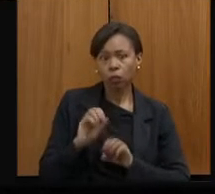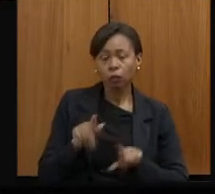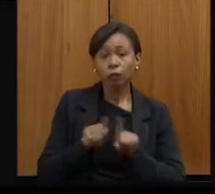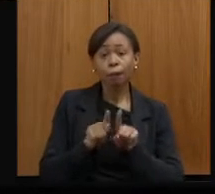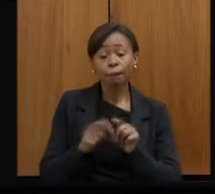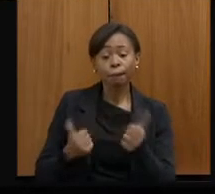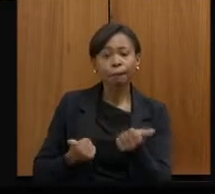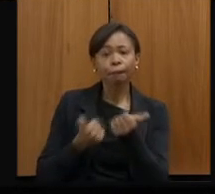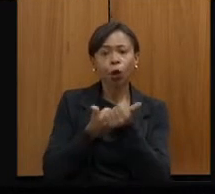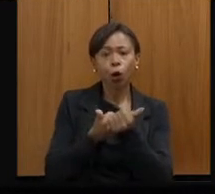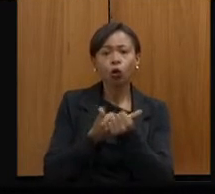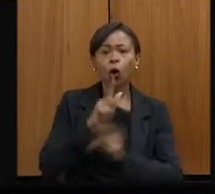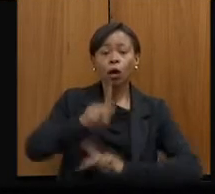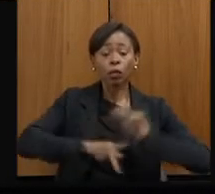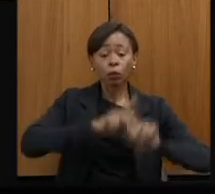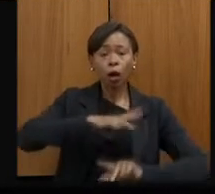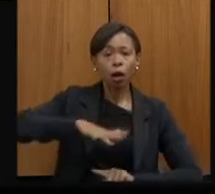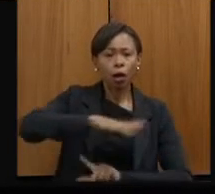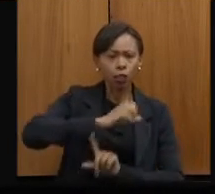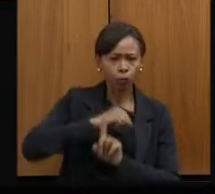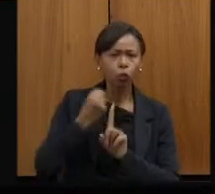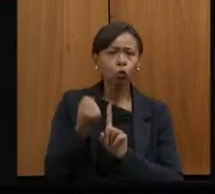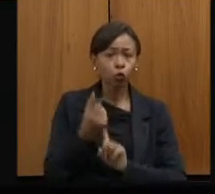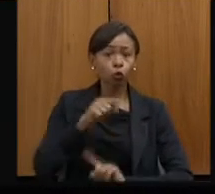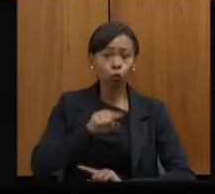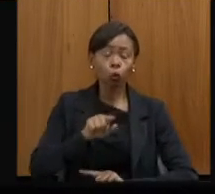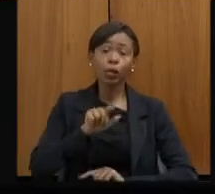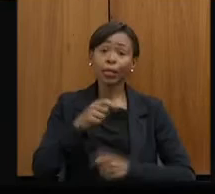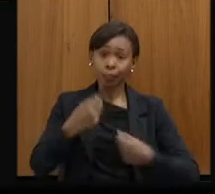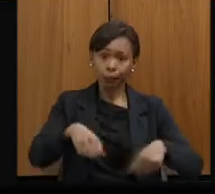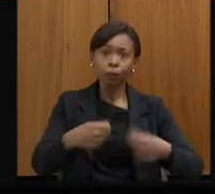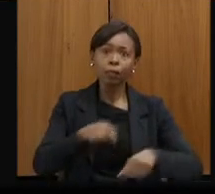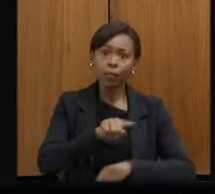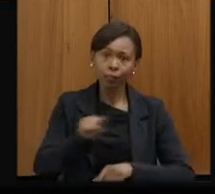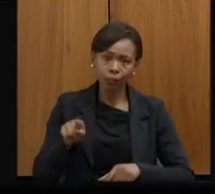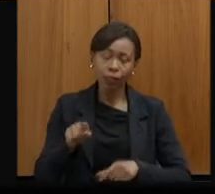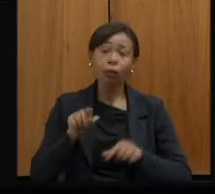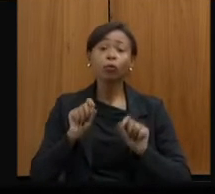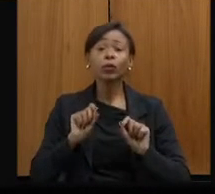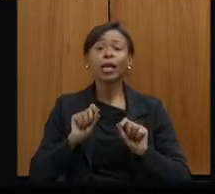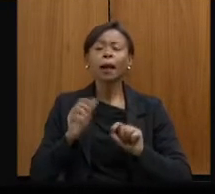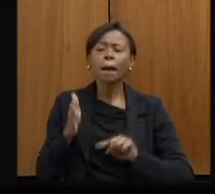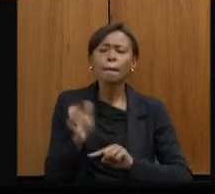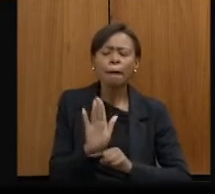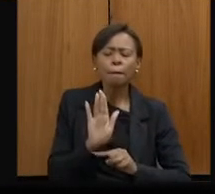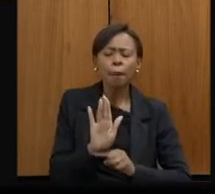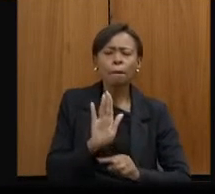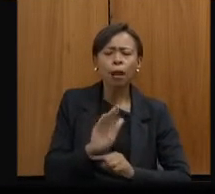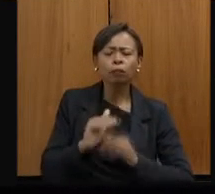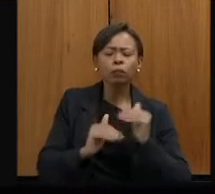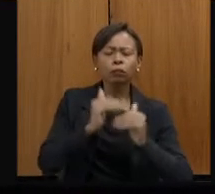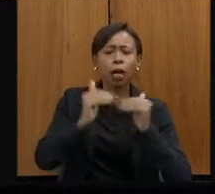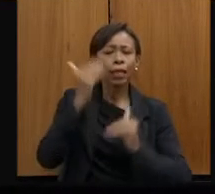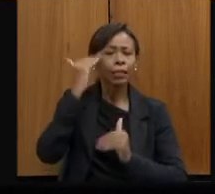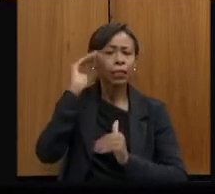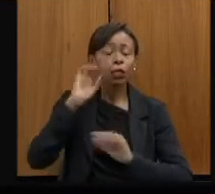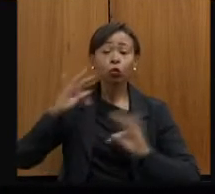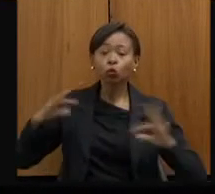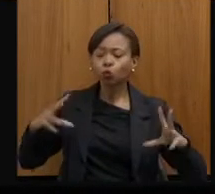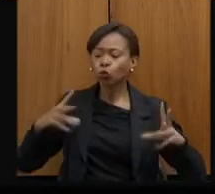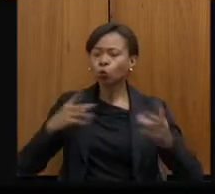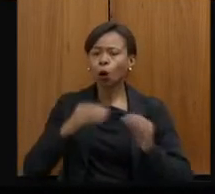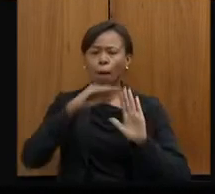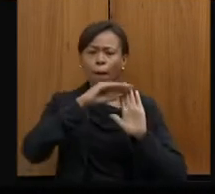apoio à comunidade, à população beneficiada para essa compreensão de todo o processo que é realizado,